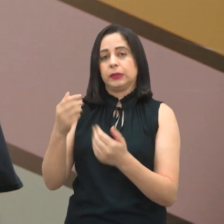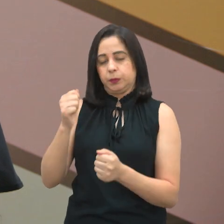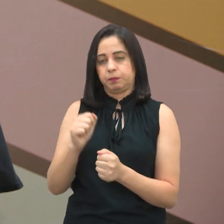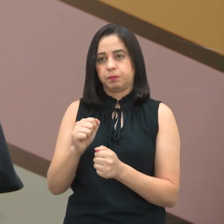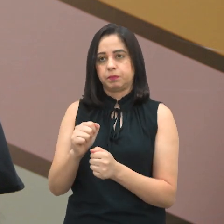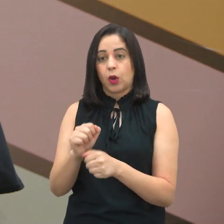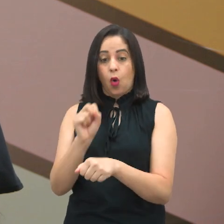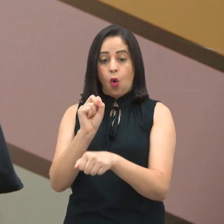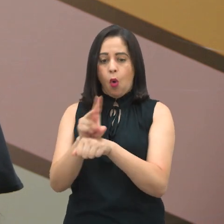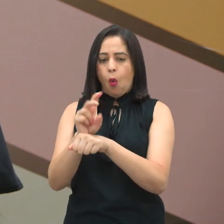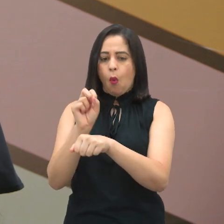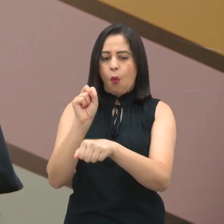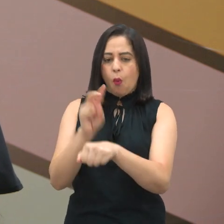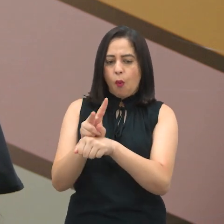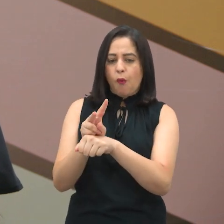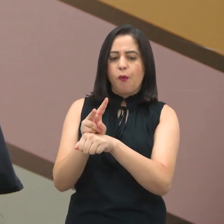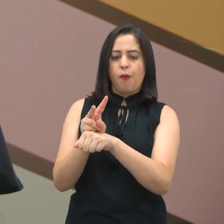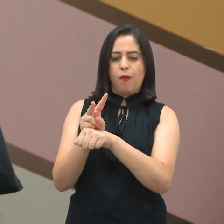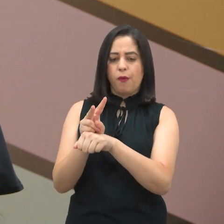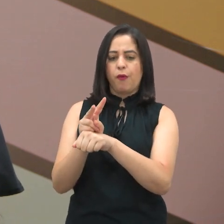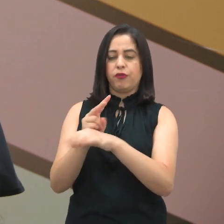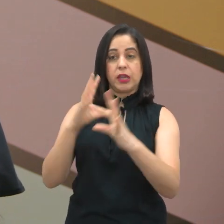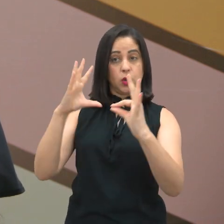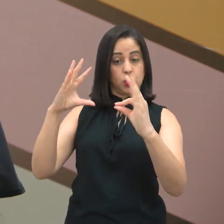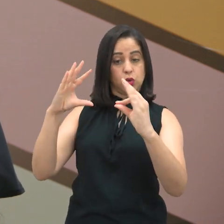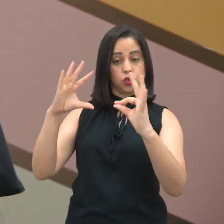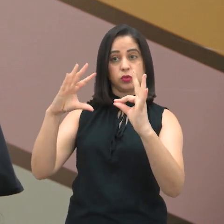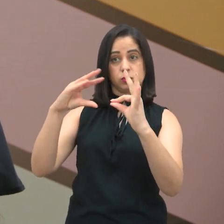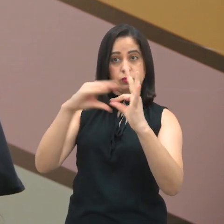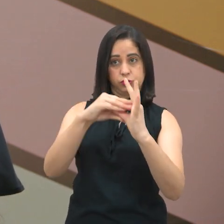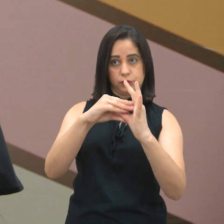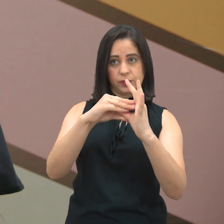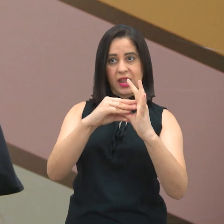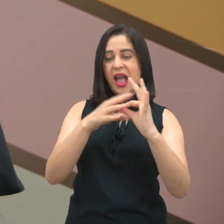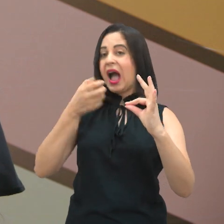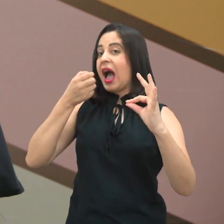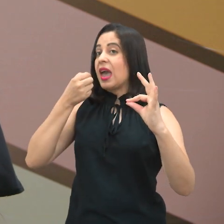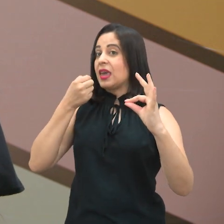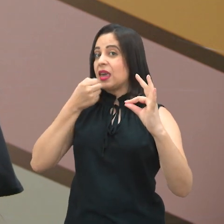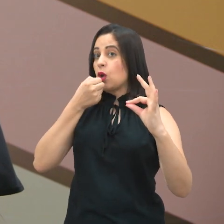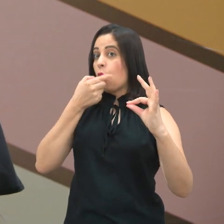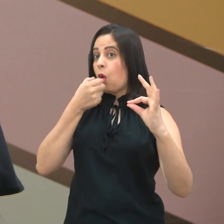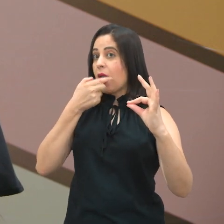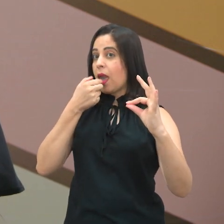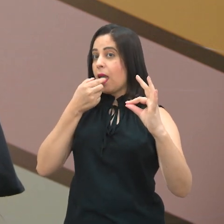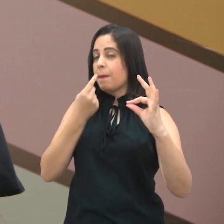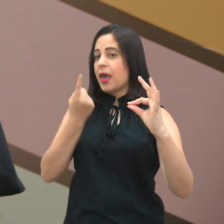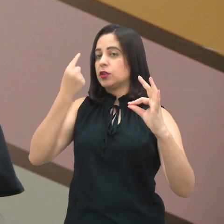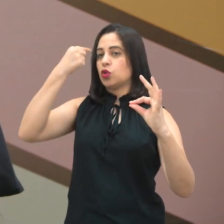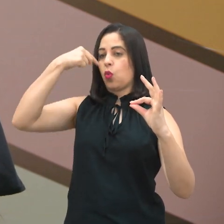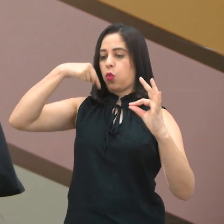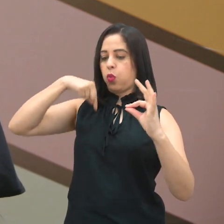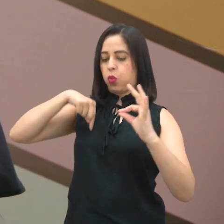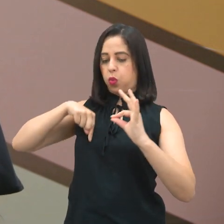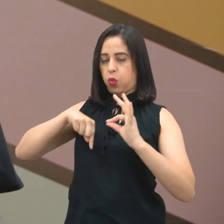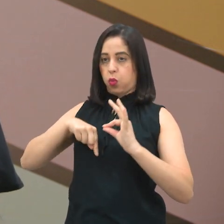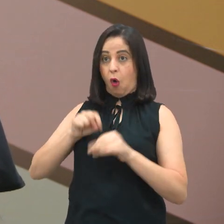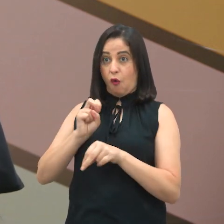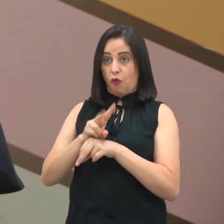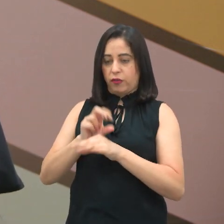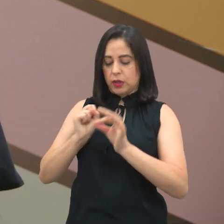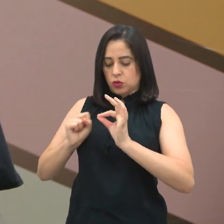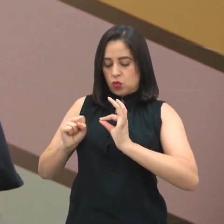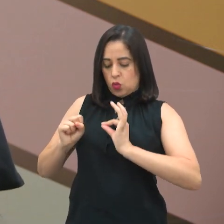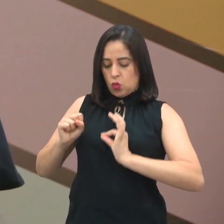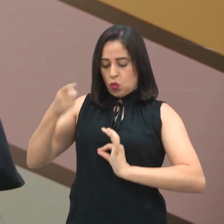o desenvolvimento da AIDS, porque eles agridem o HIV e eles tornam o HIV inviável, ele erradica, né,